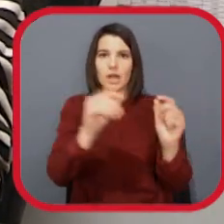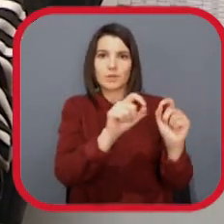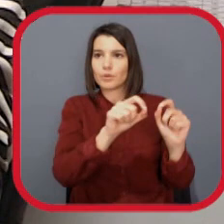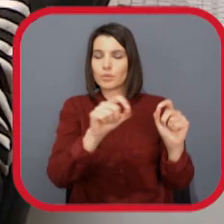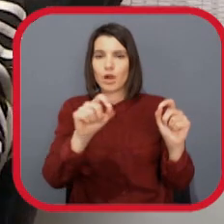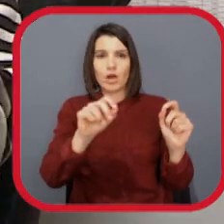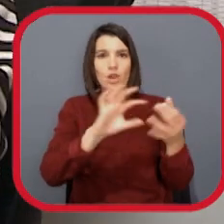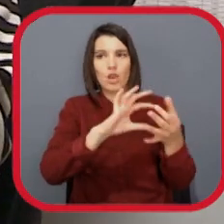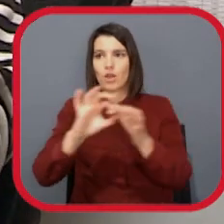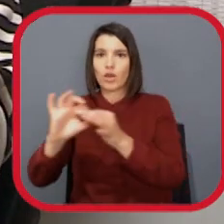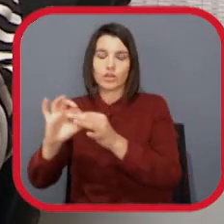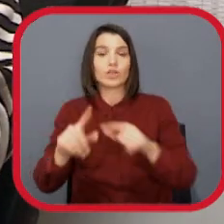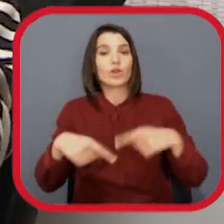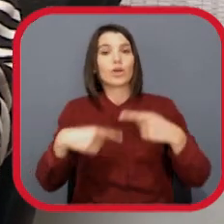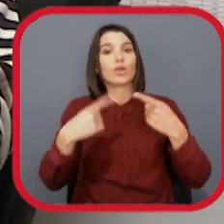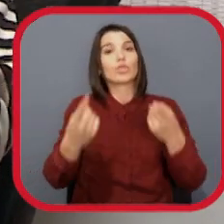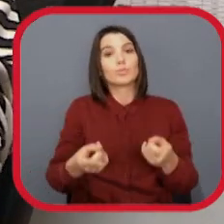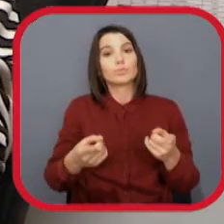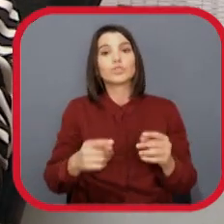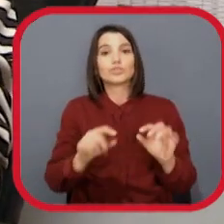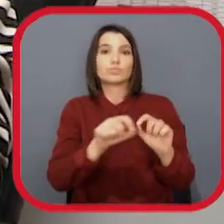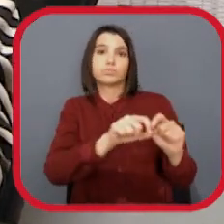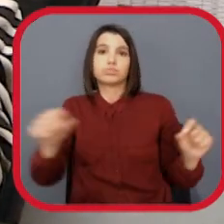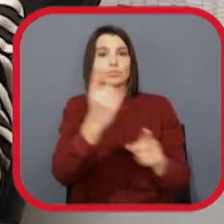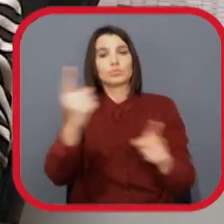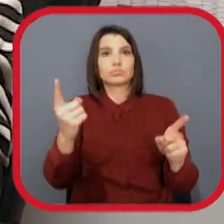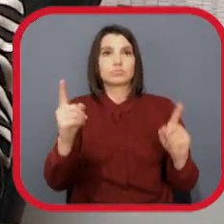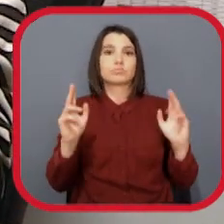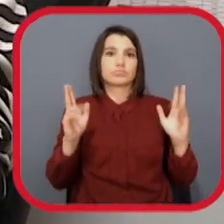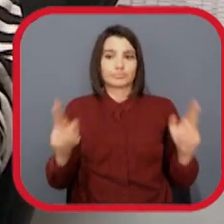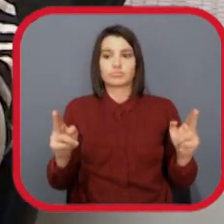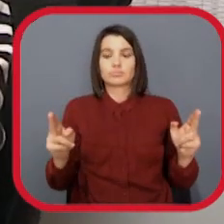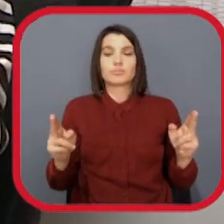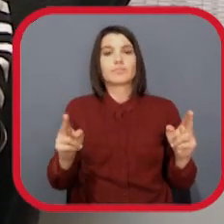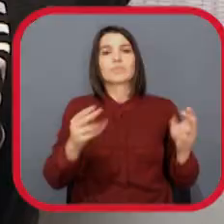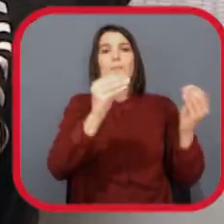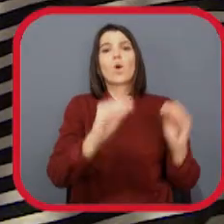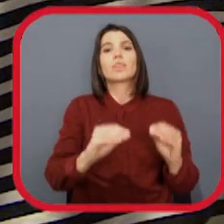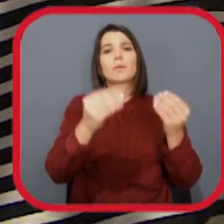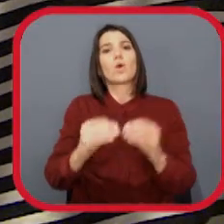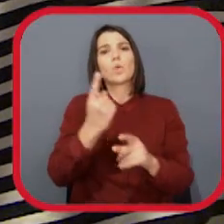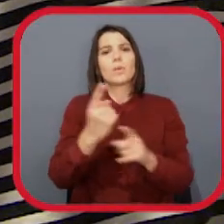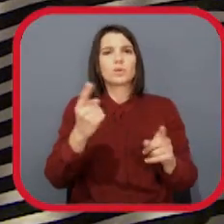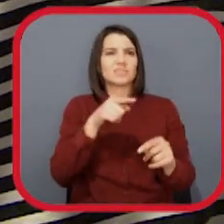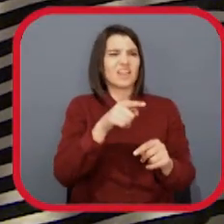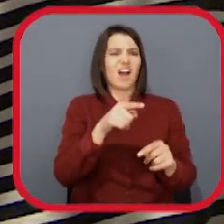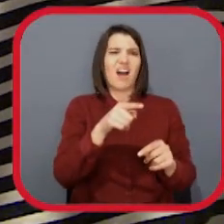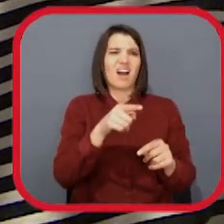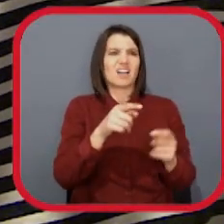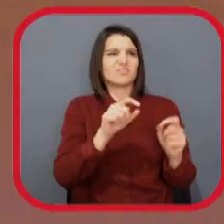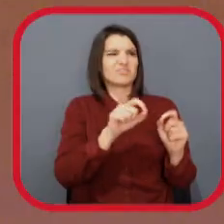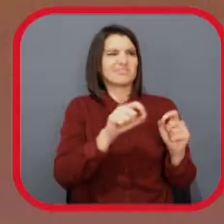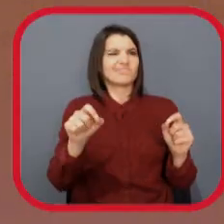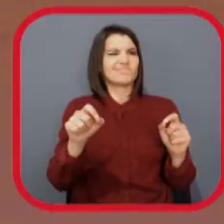guião, montamos toda a cena e depois dessas cenas montadas, juntamos-las todas num episódio. Muitas vezes monta-se uma cena